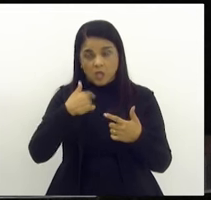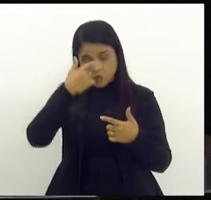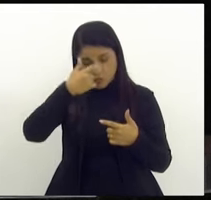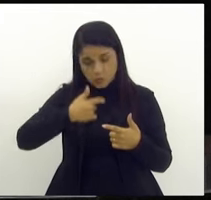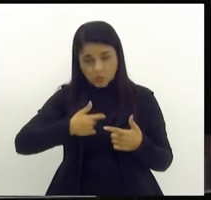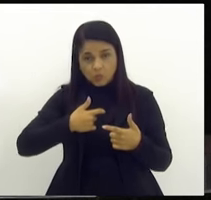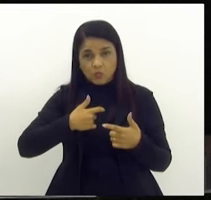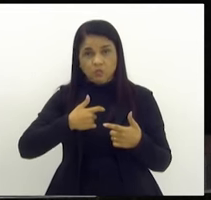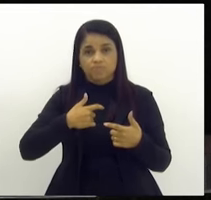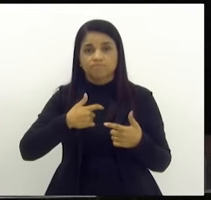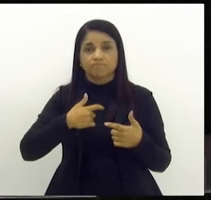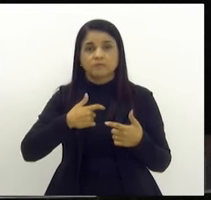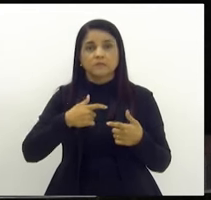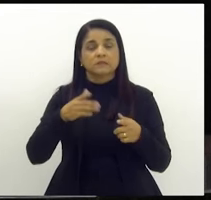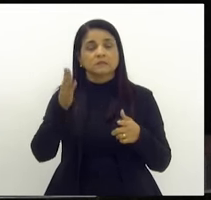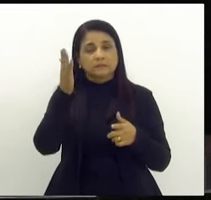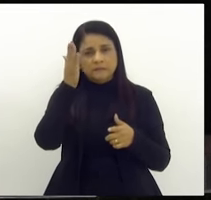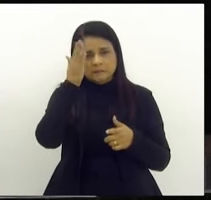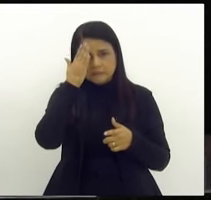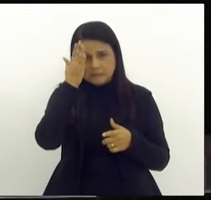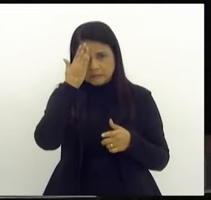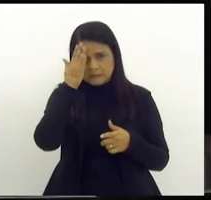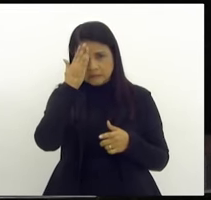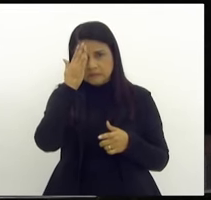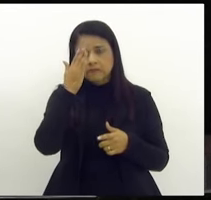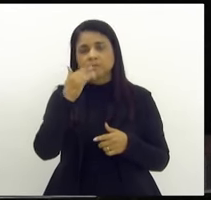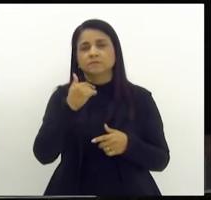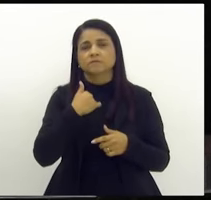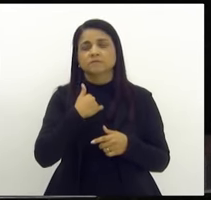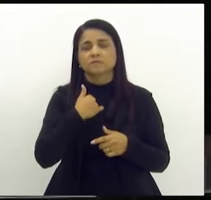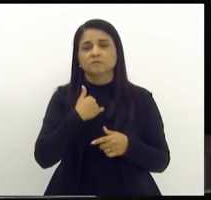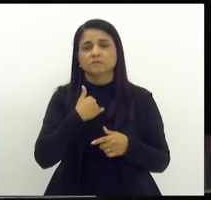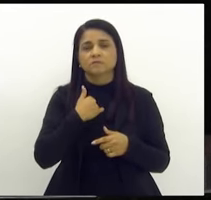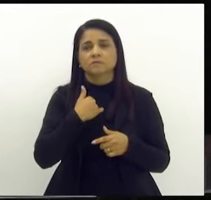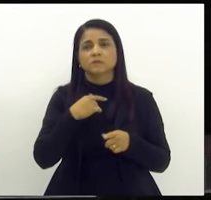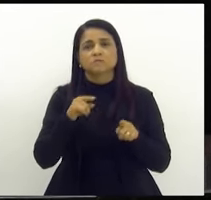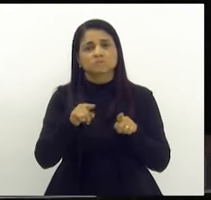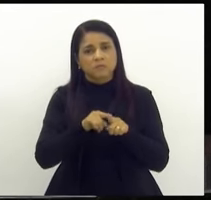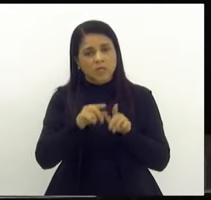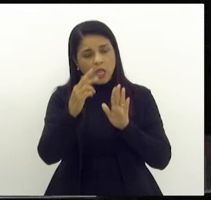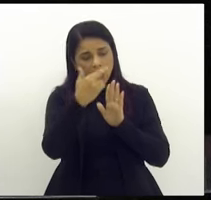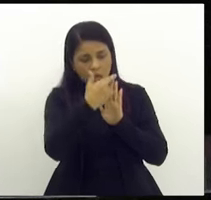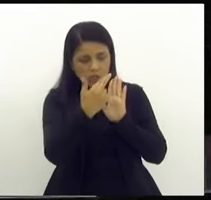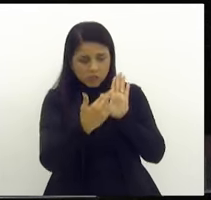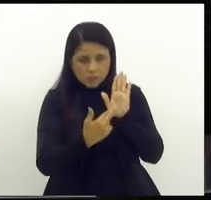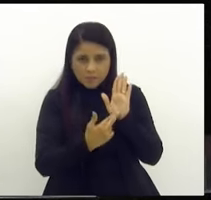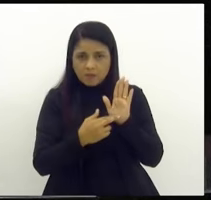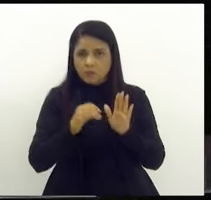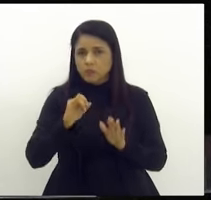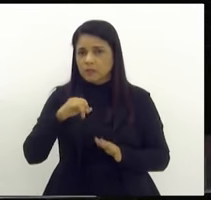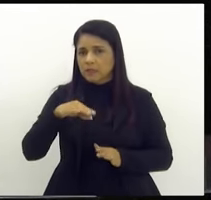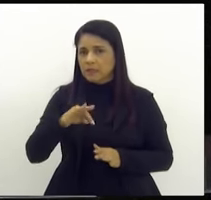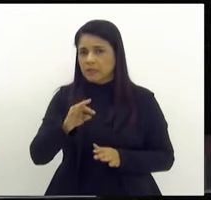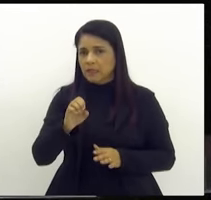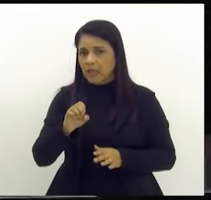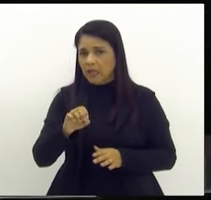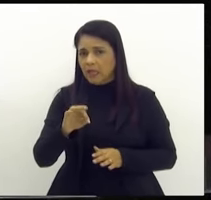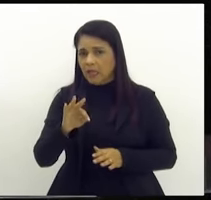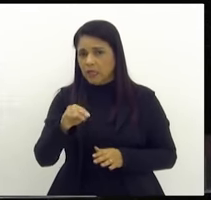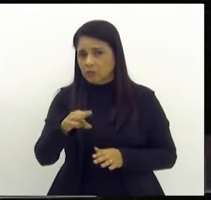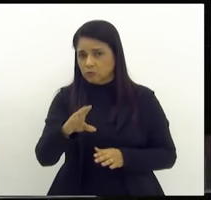e aquelas que sabe evidentemente que nós dispomos de regimento interno de